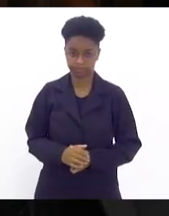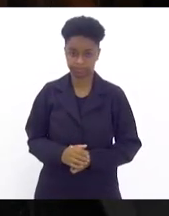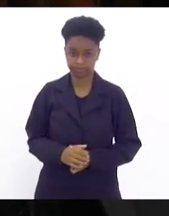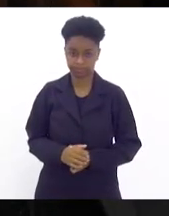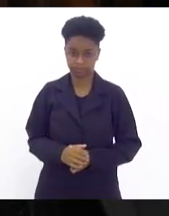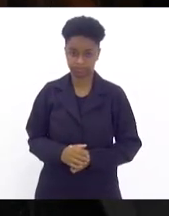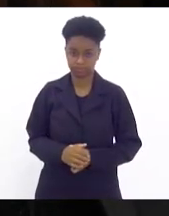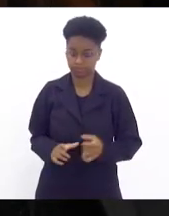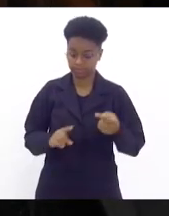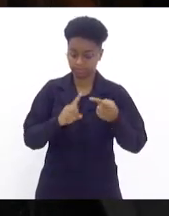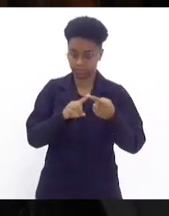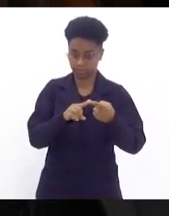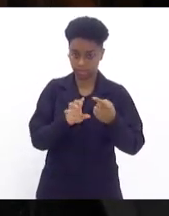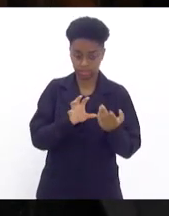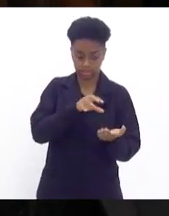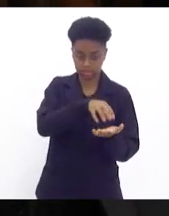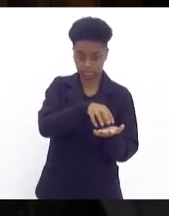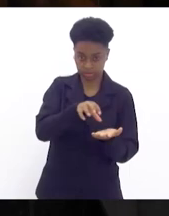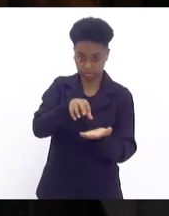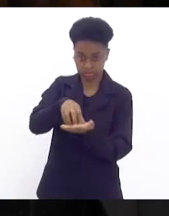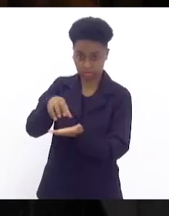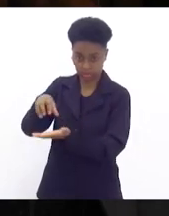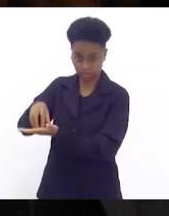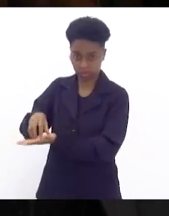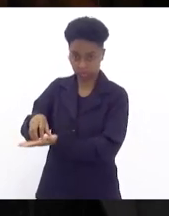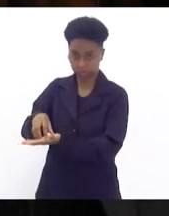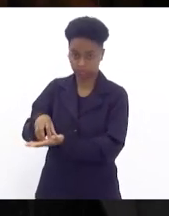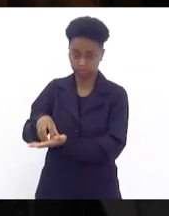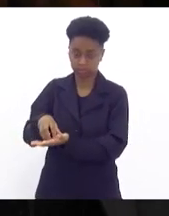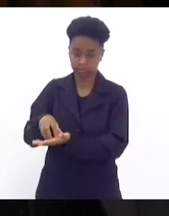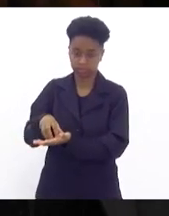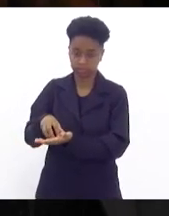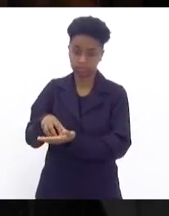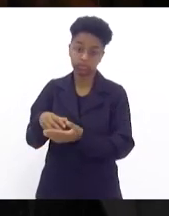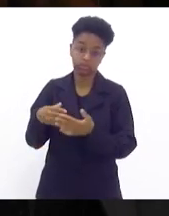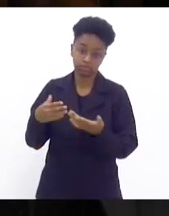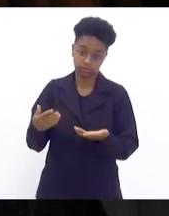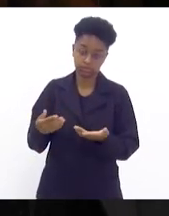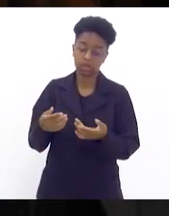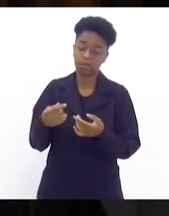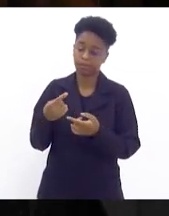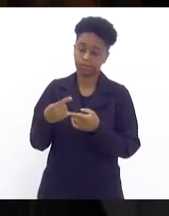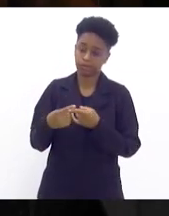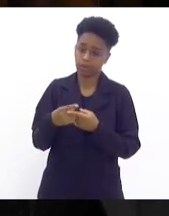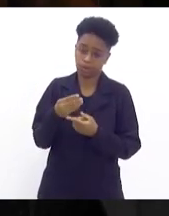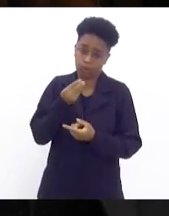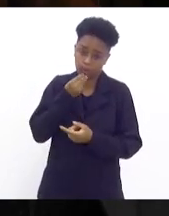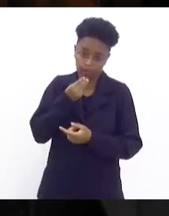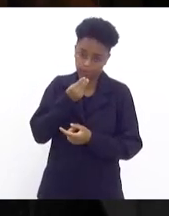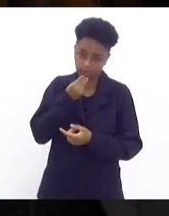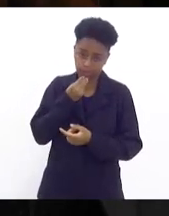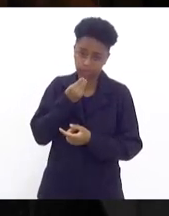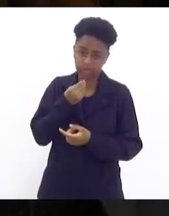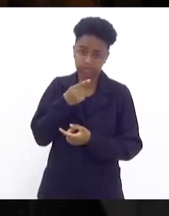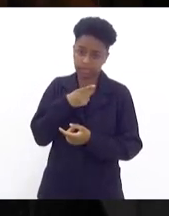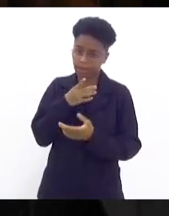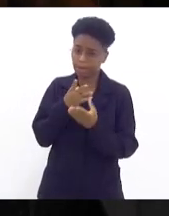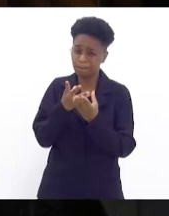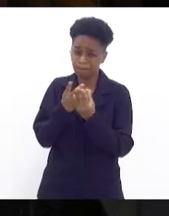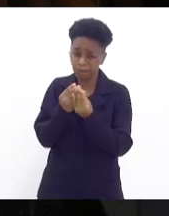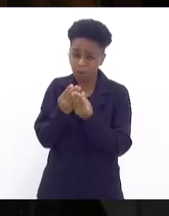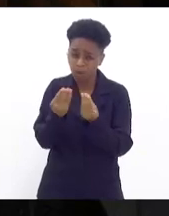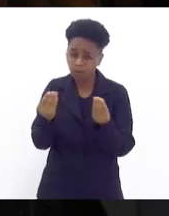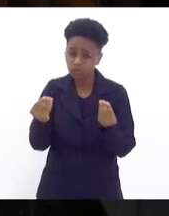de setores cara e deliberadamente muito segundo até